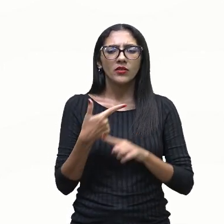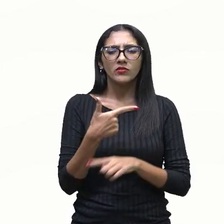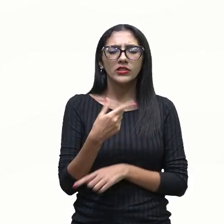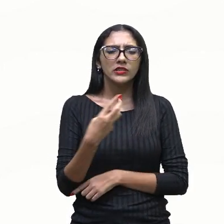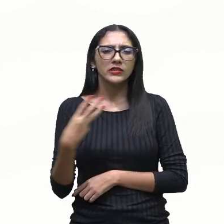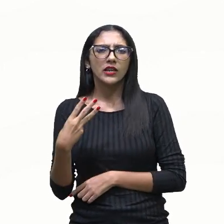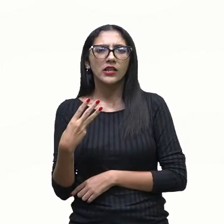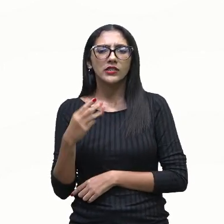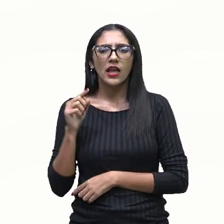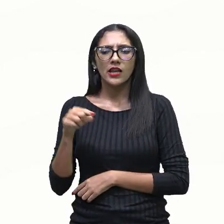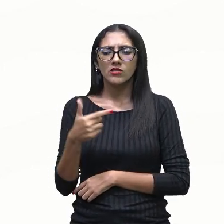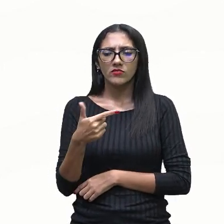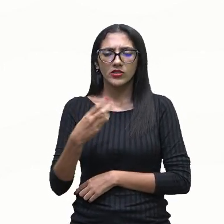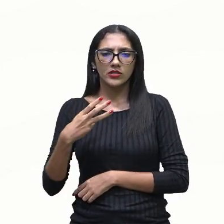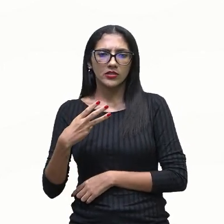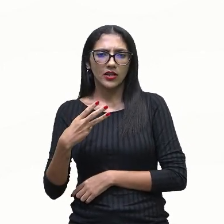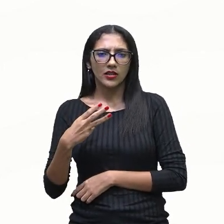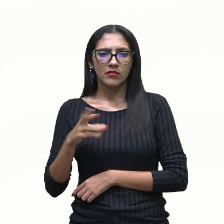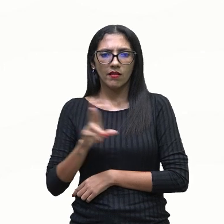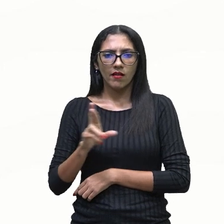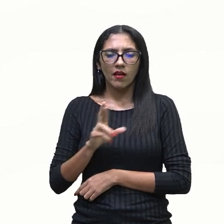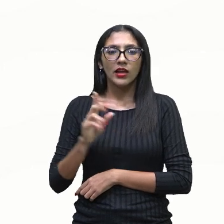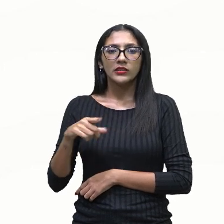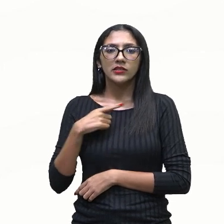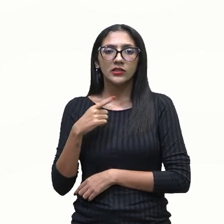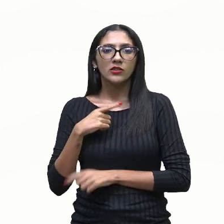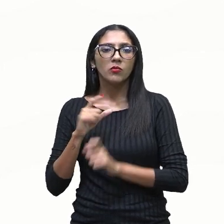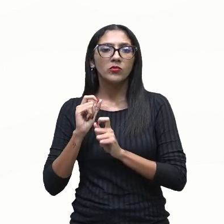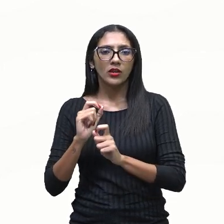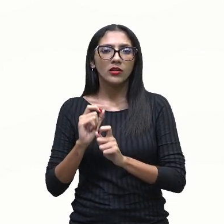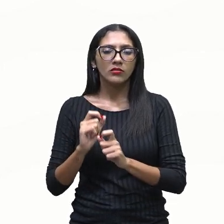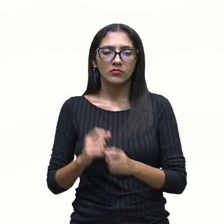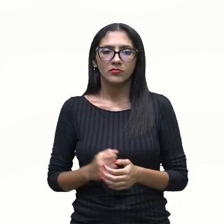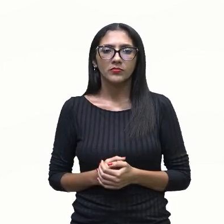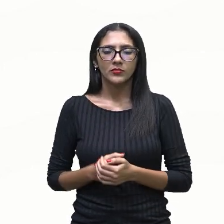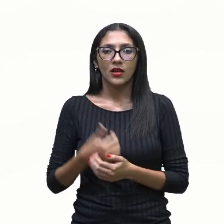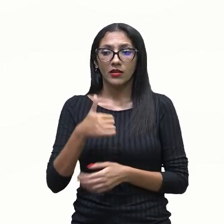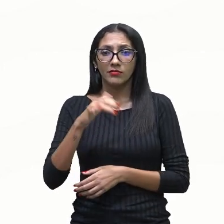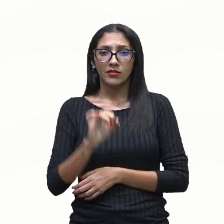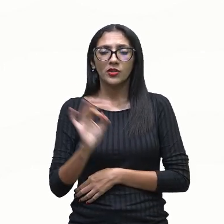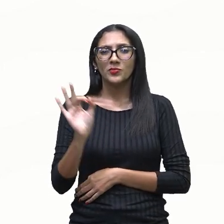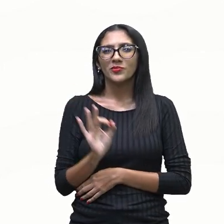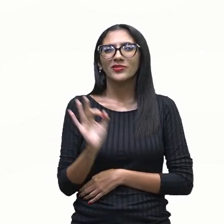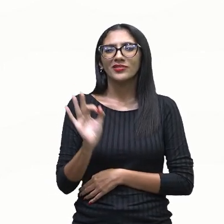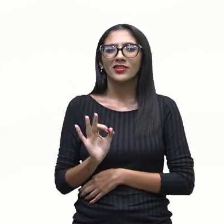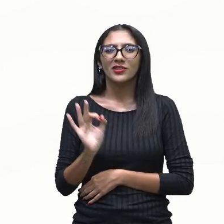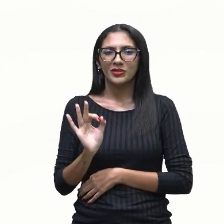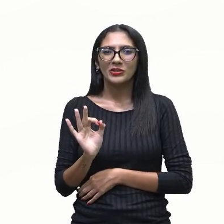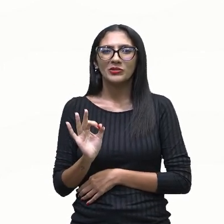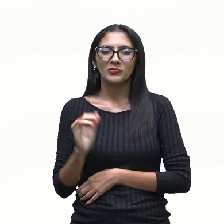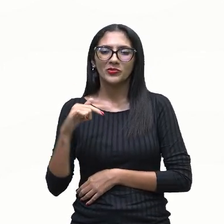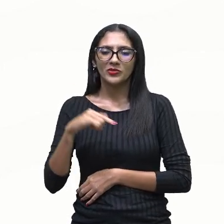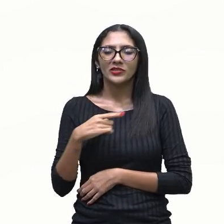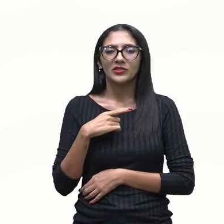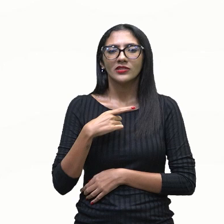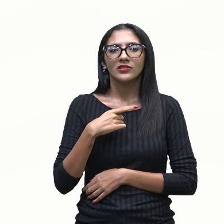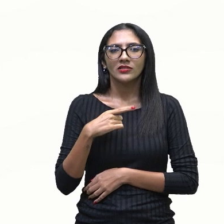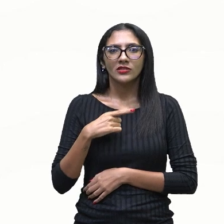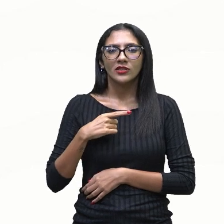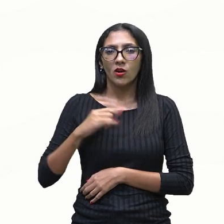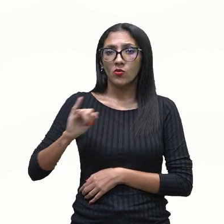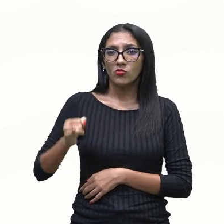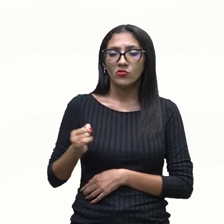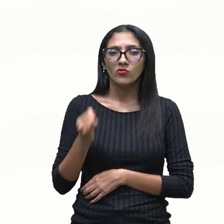Porque esses R$23 equivalem justamente aos 10% em relação